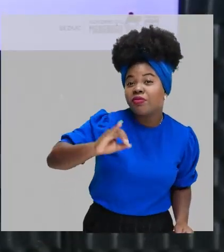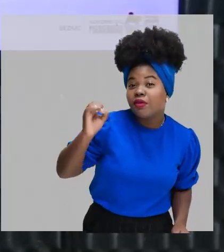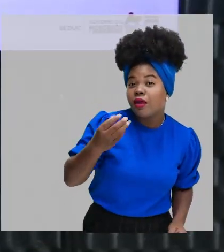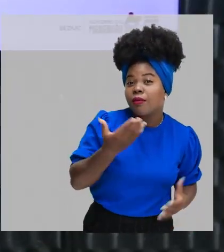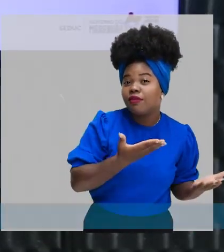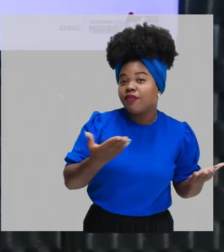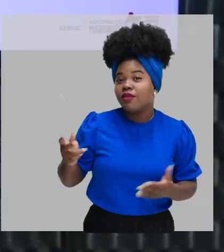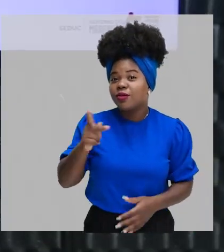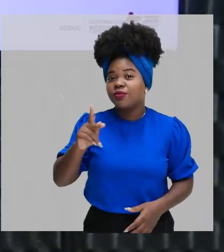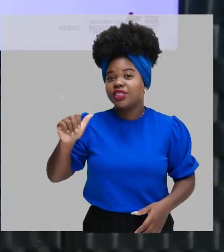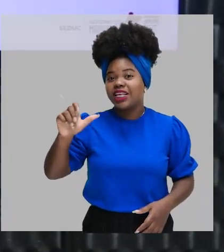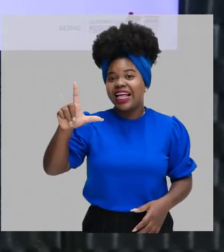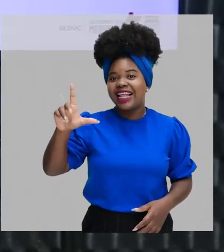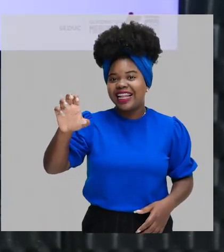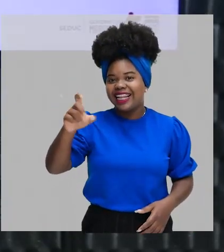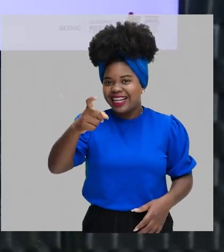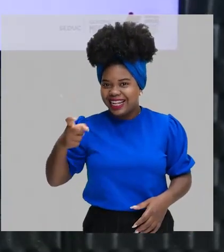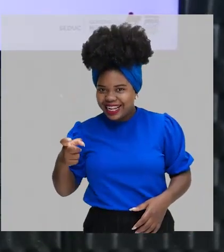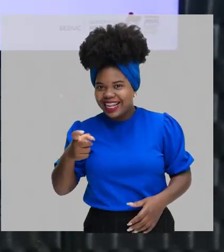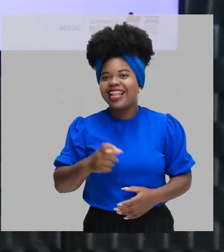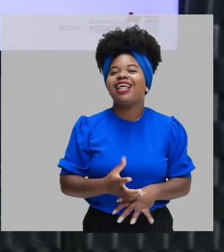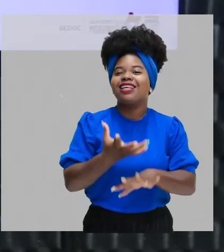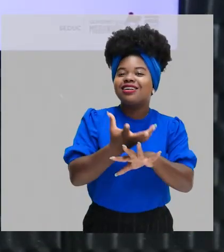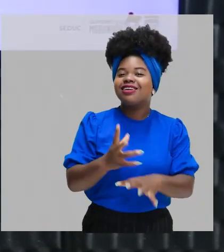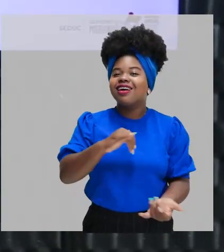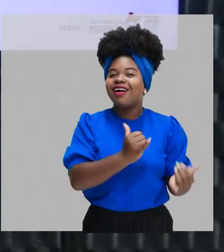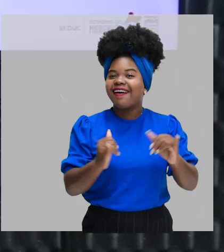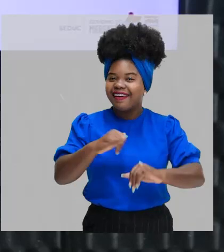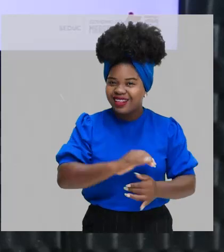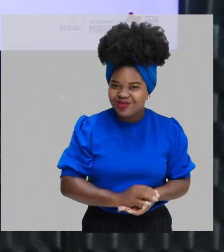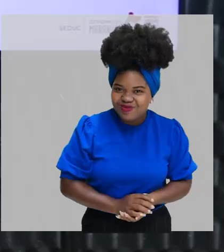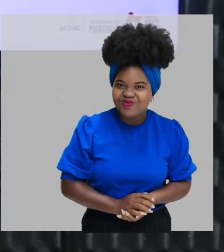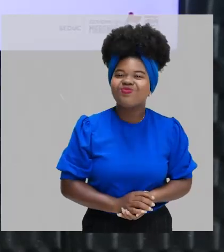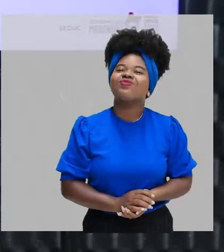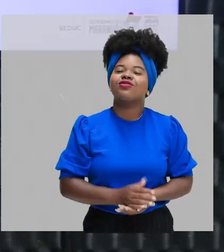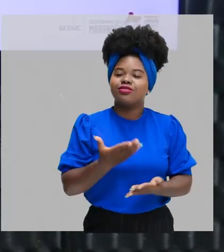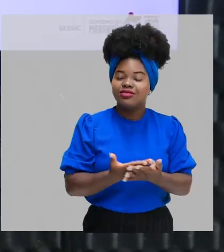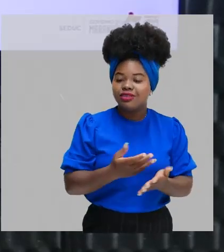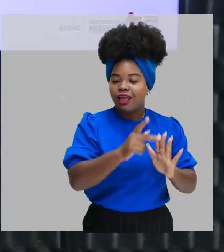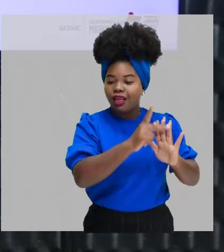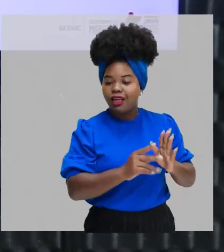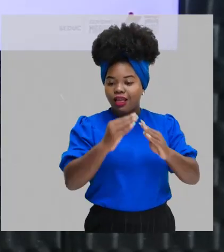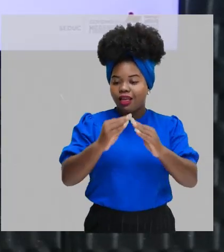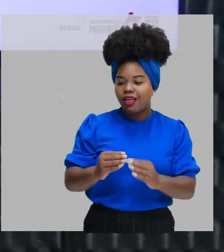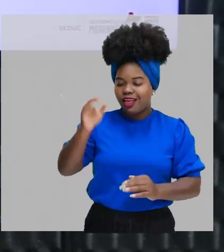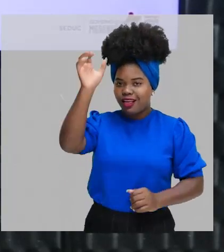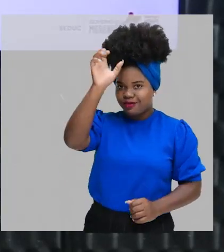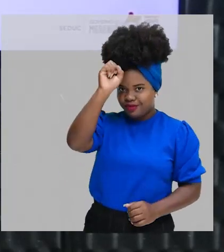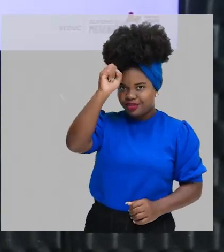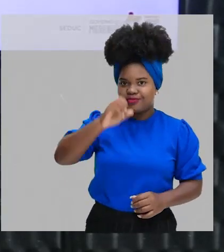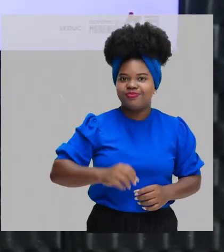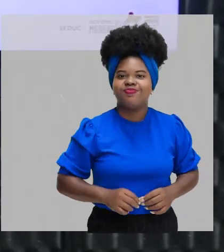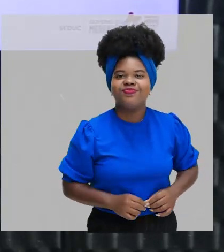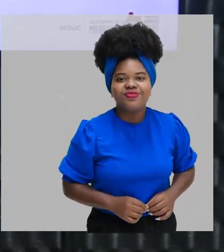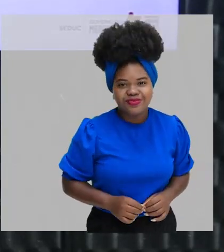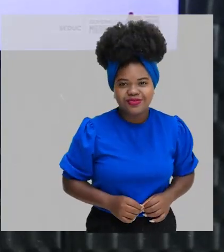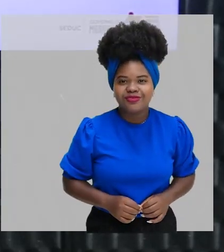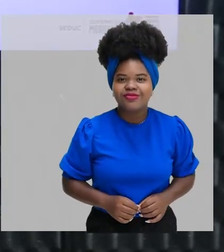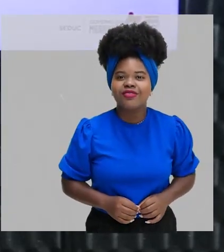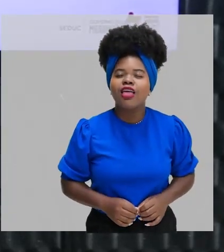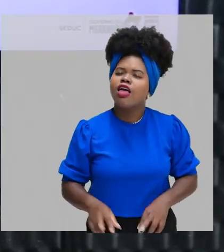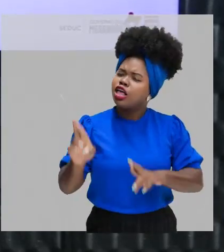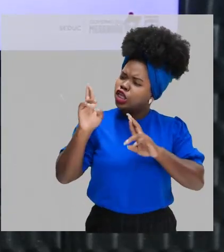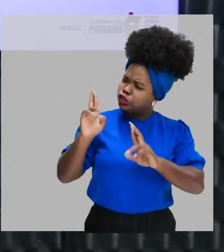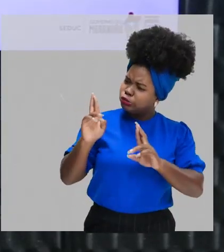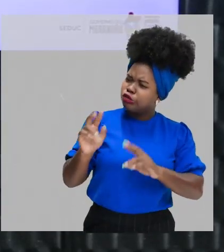Olá, turma, sejam todos bem-vindos. Professor Alex Ferreira, disciplina Química, mais uma aula do nosso projeto Fique em Casa Aprendendo. Bom,